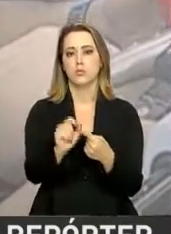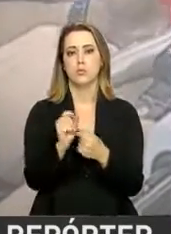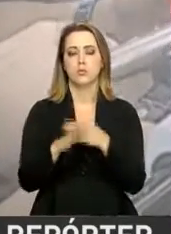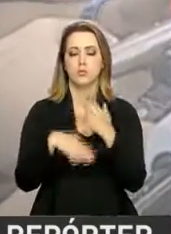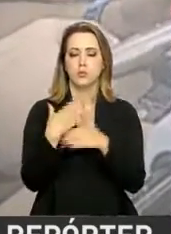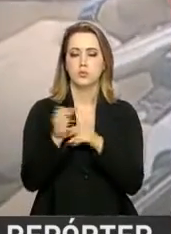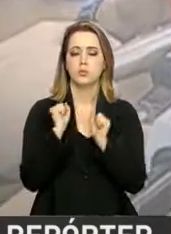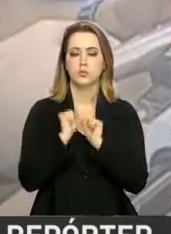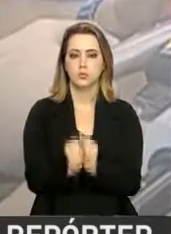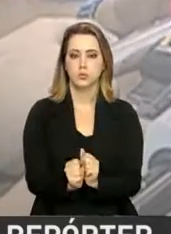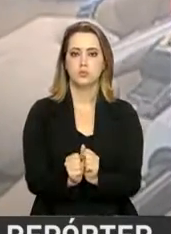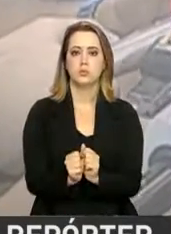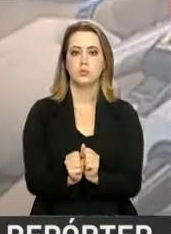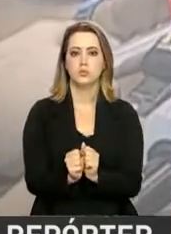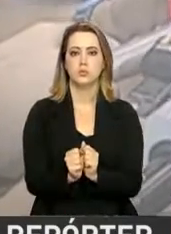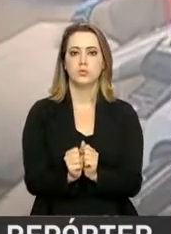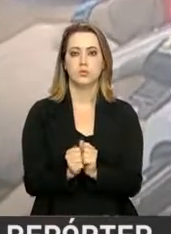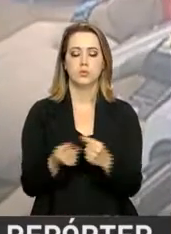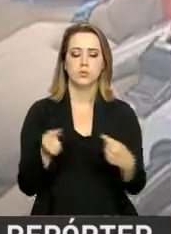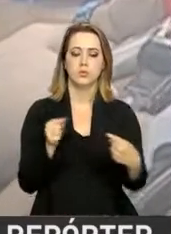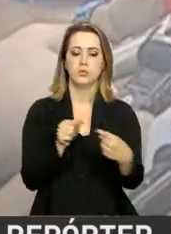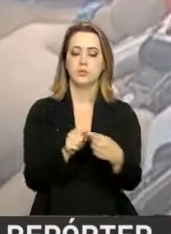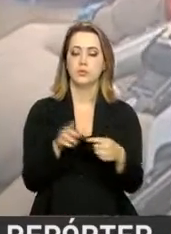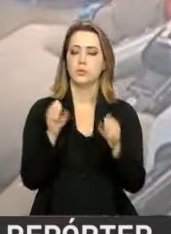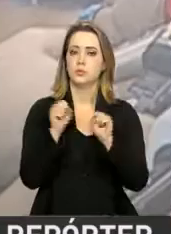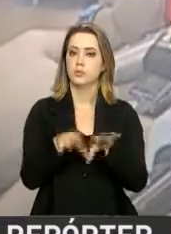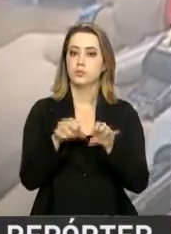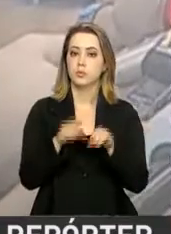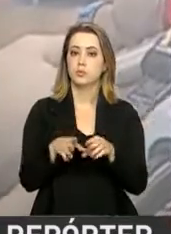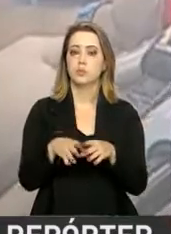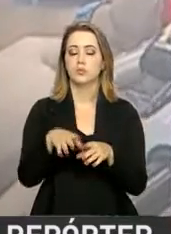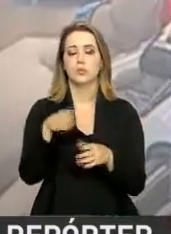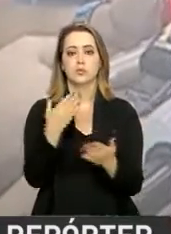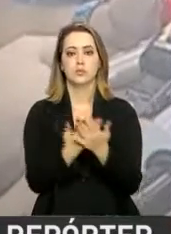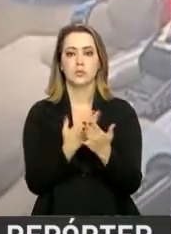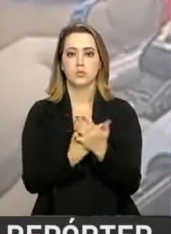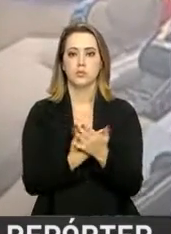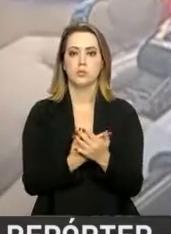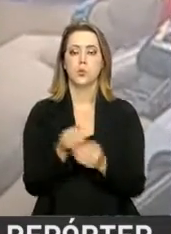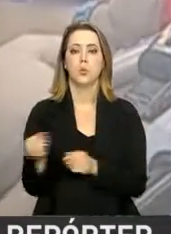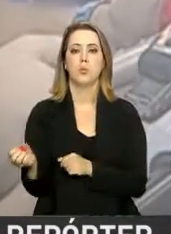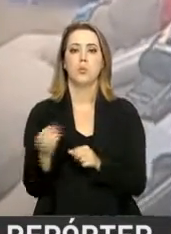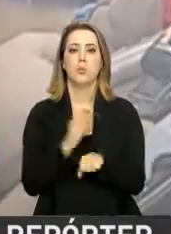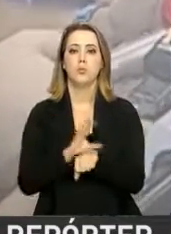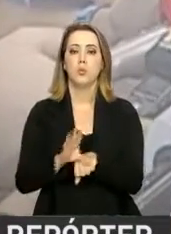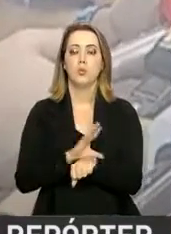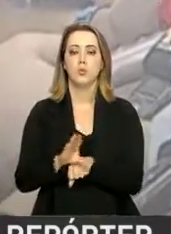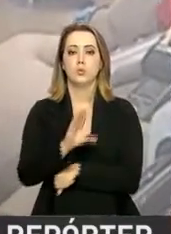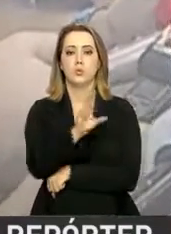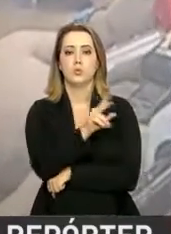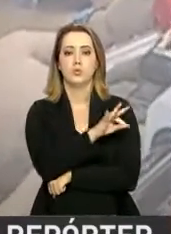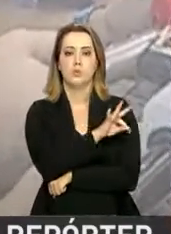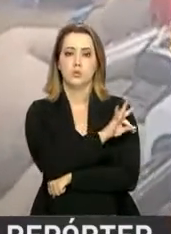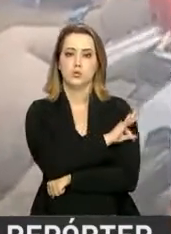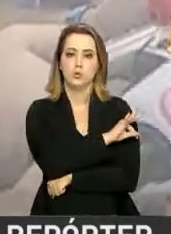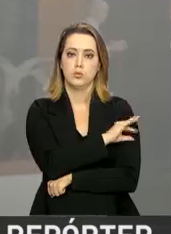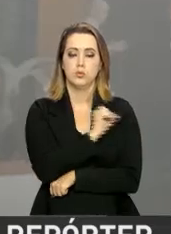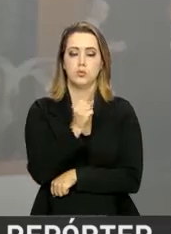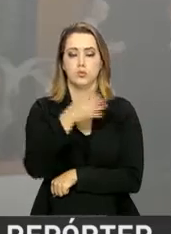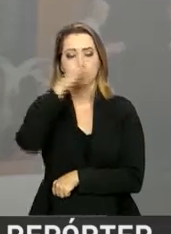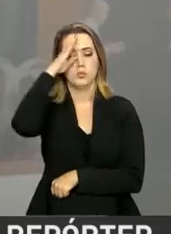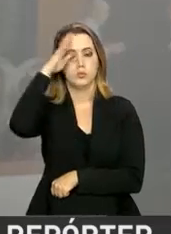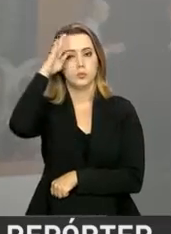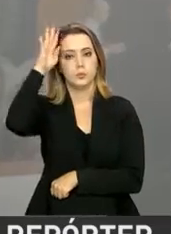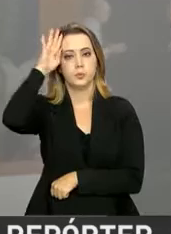que ele possa direcionar os seus estudos para a educação técnica ou rumo ao ensino superior